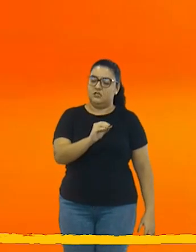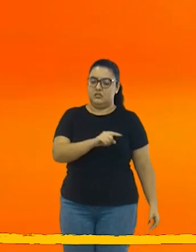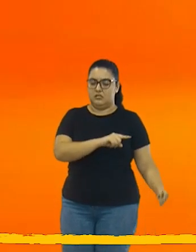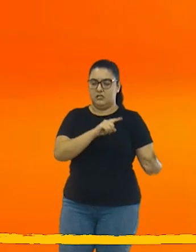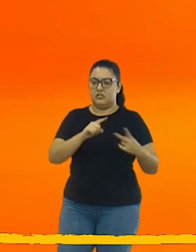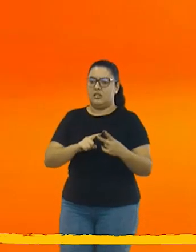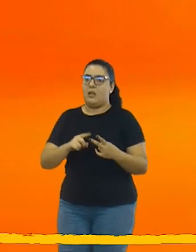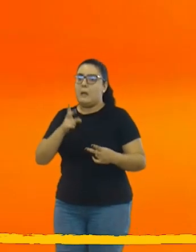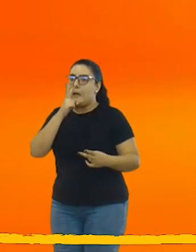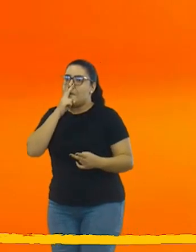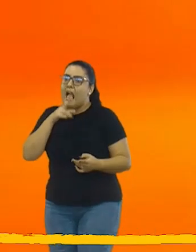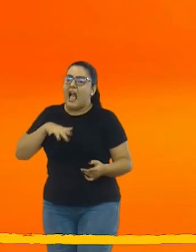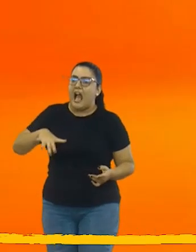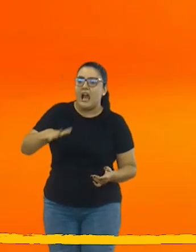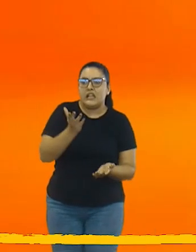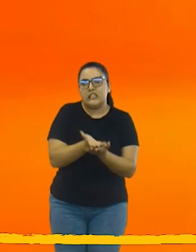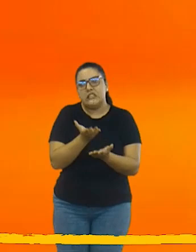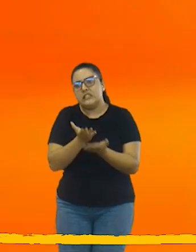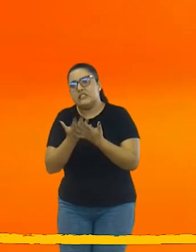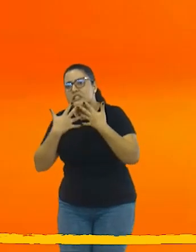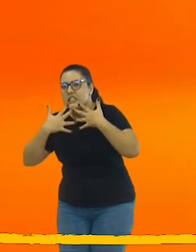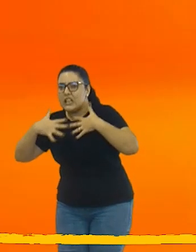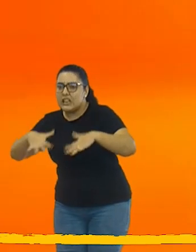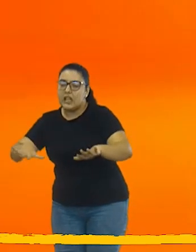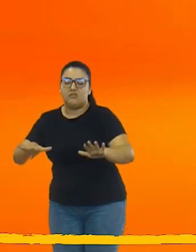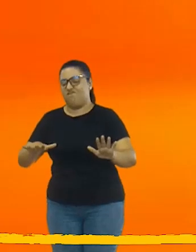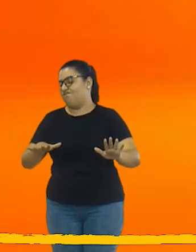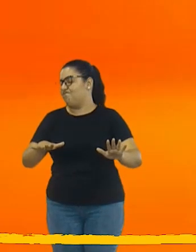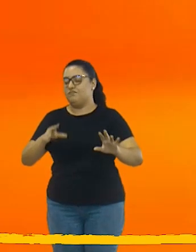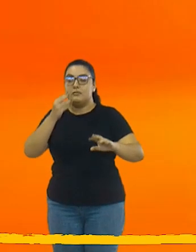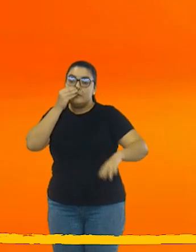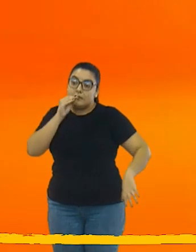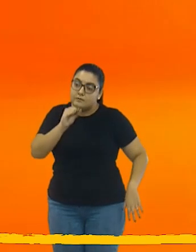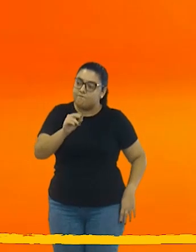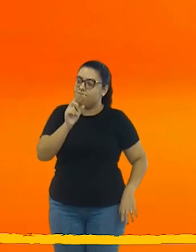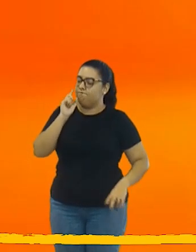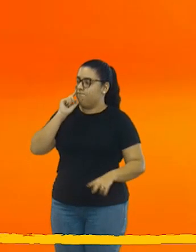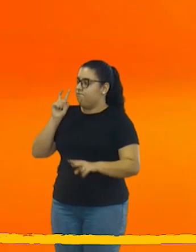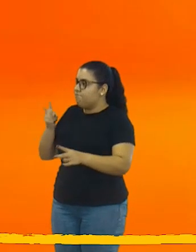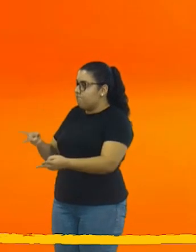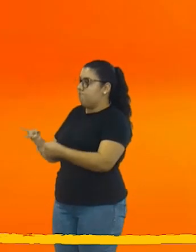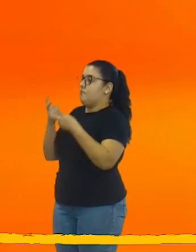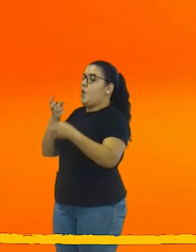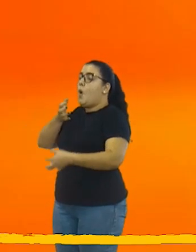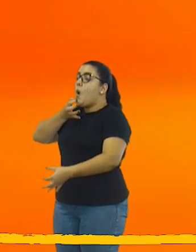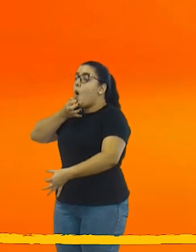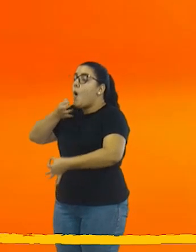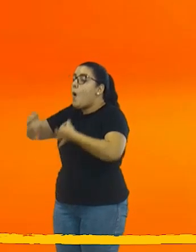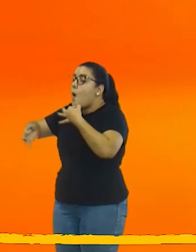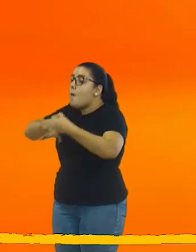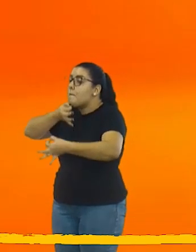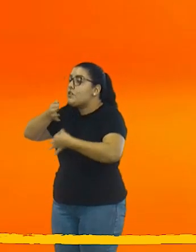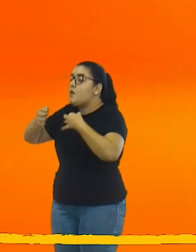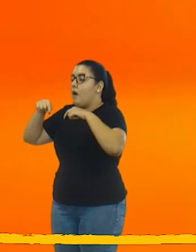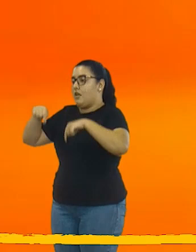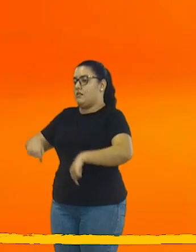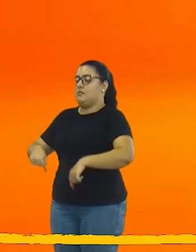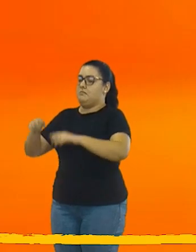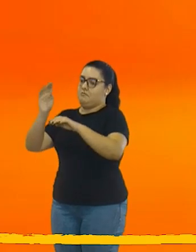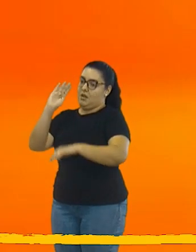mero cientificismo dos naturalistas e abraça uma visão crítica sobre o Brasil.